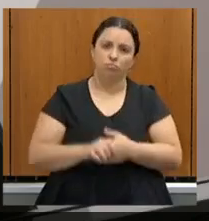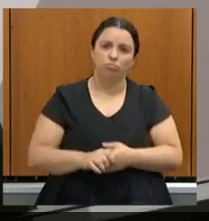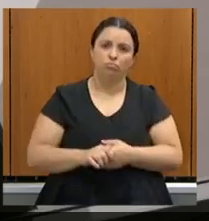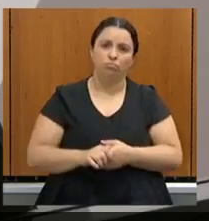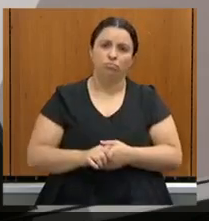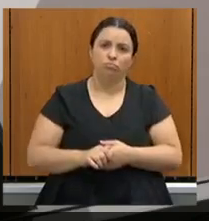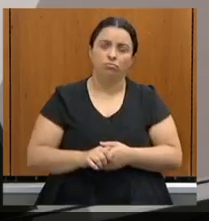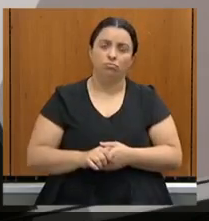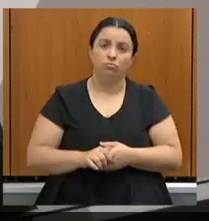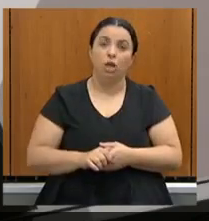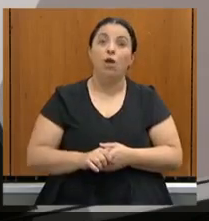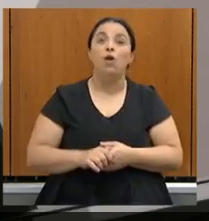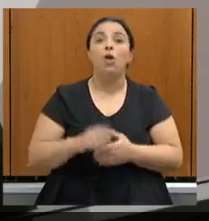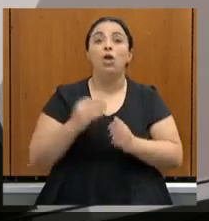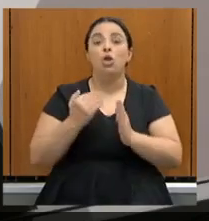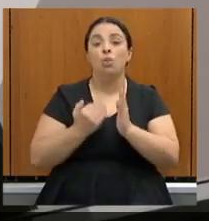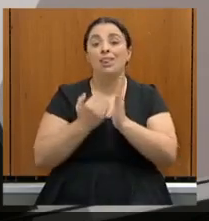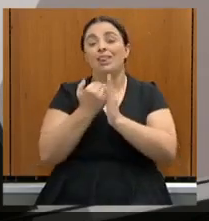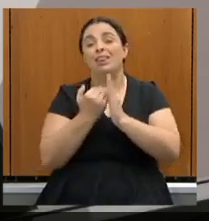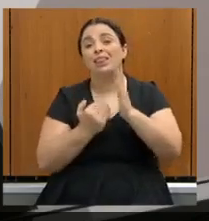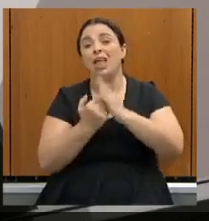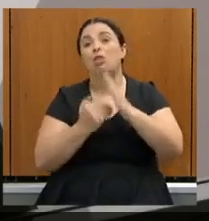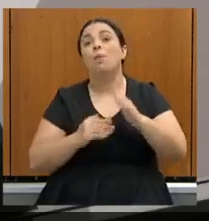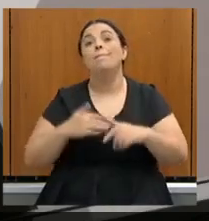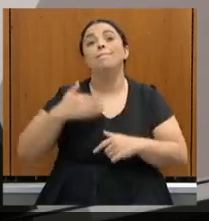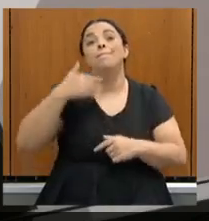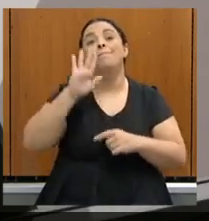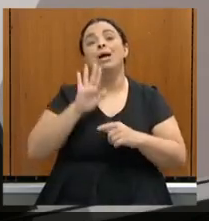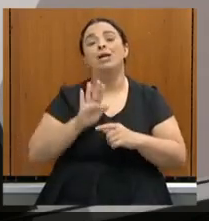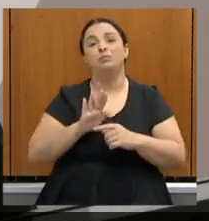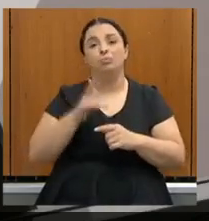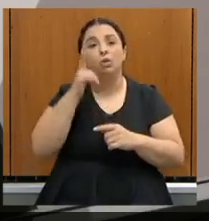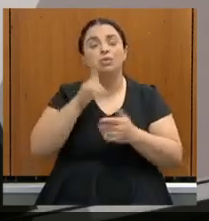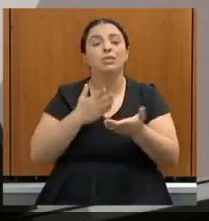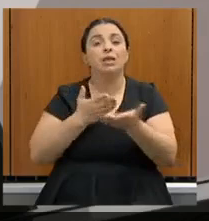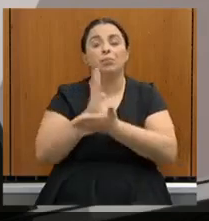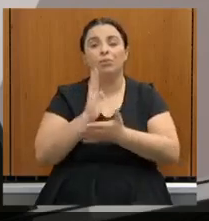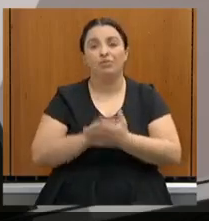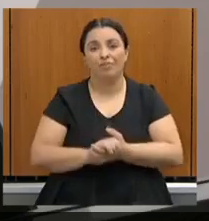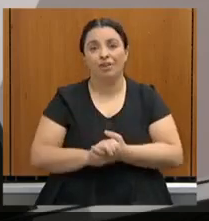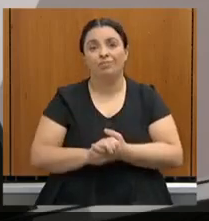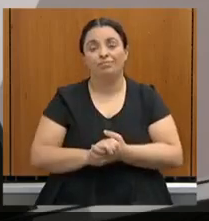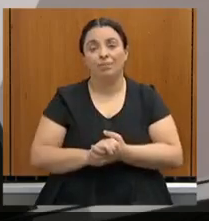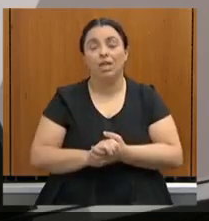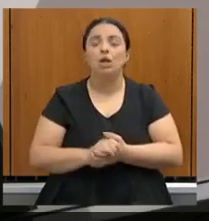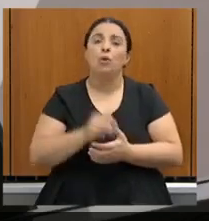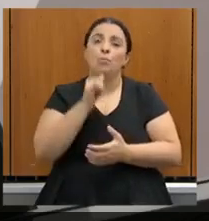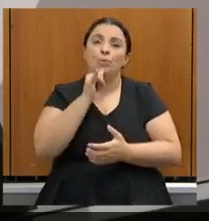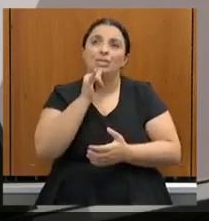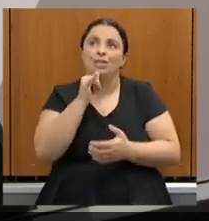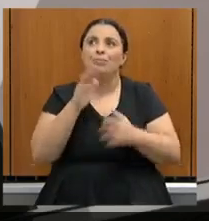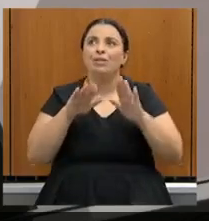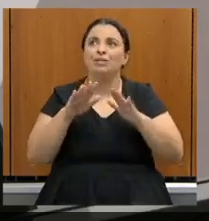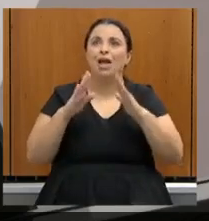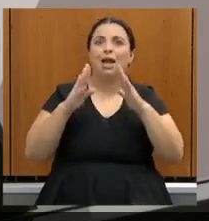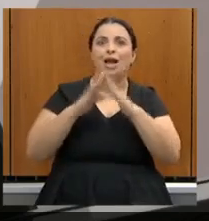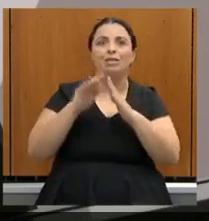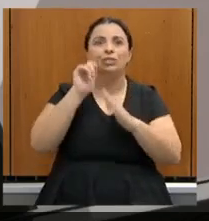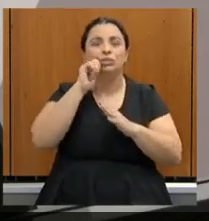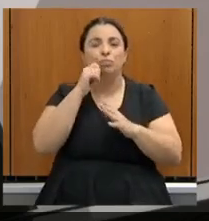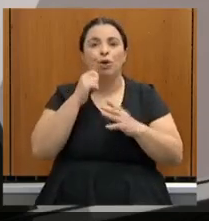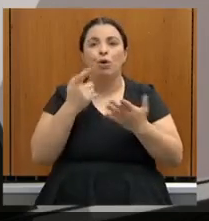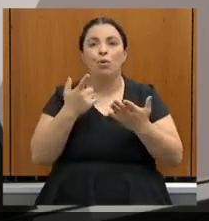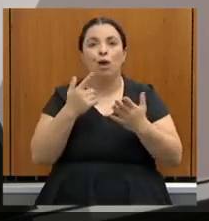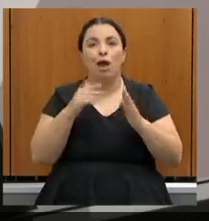muito desse problema é porque as empresas grandes estão nas grandes cidades, sobretudo em Belo Horizonte, e uma padaria não pode usar a nossa